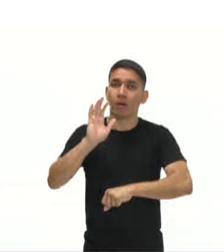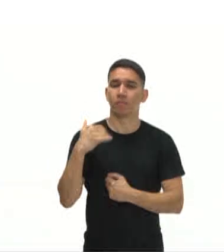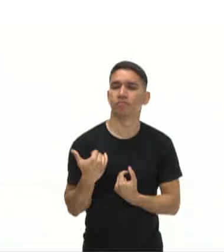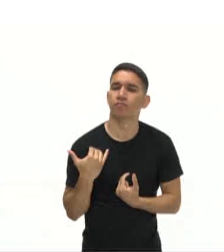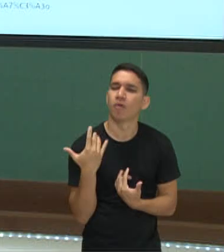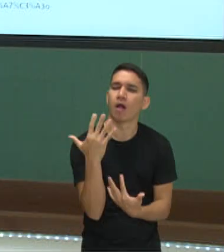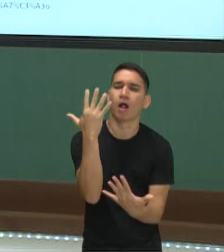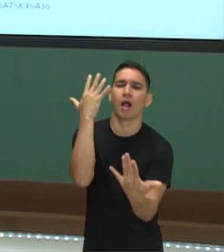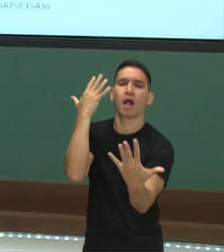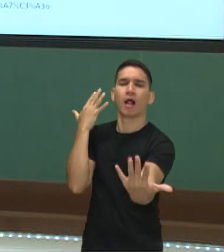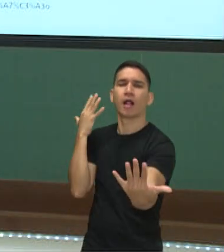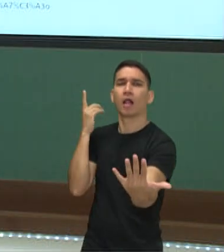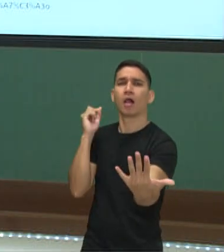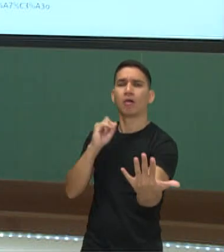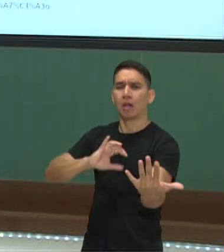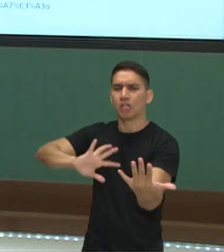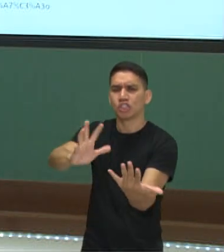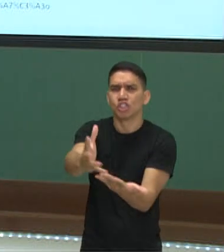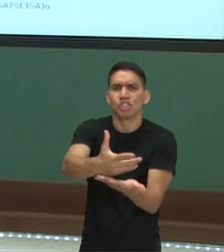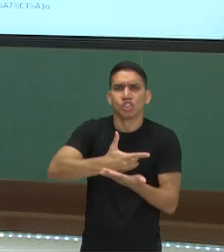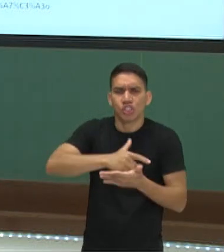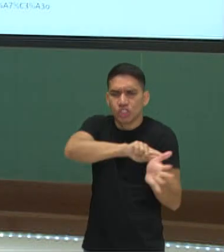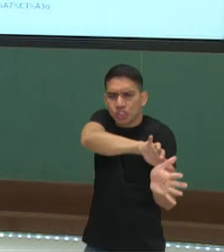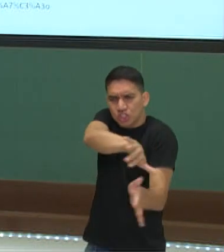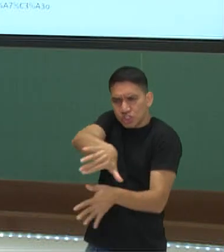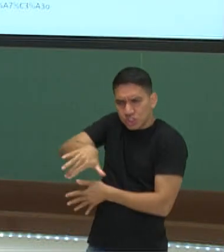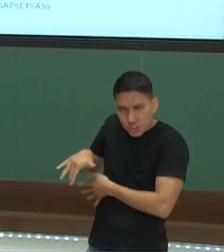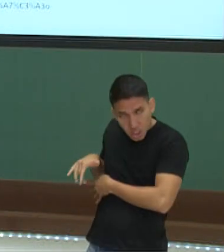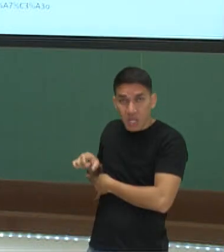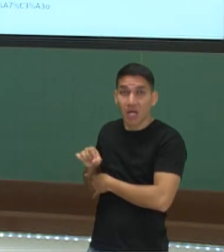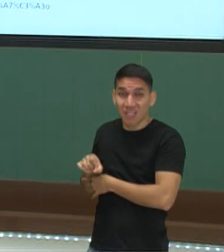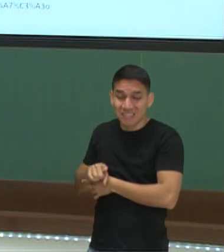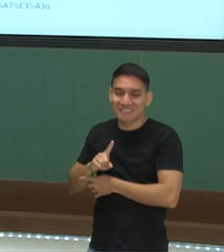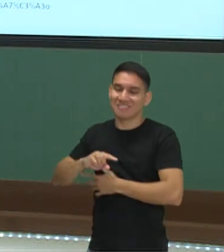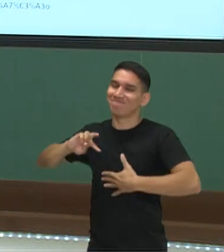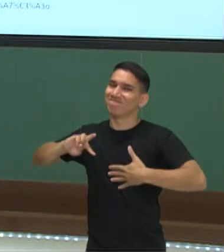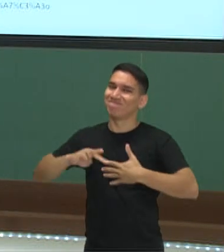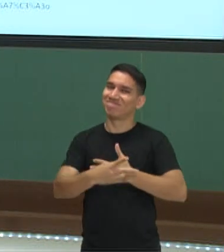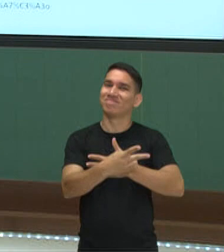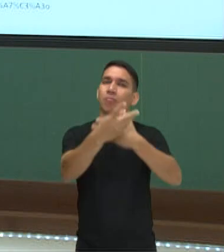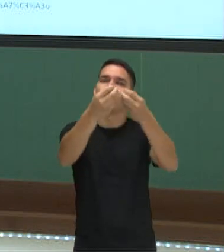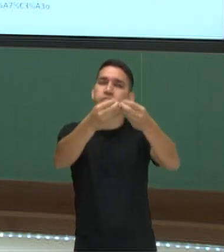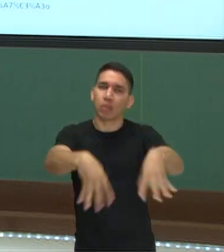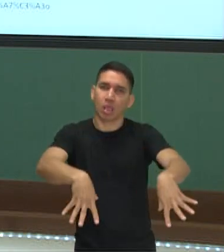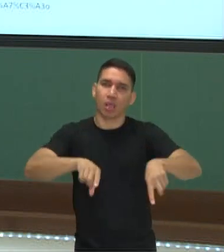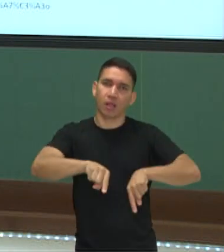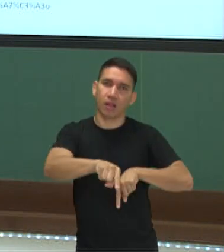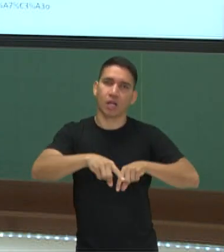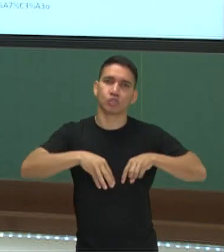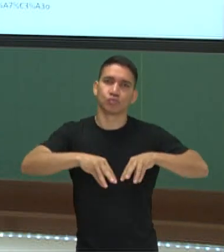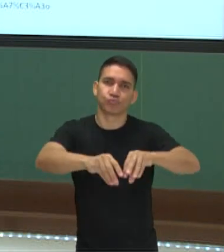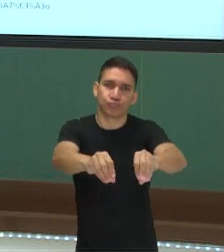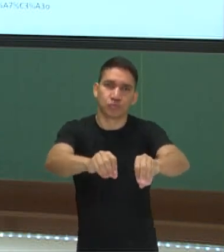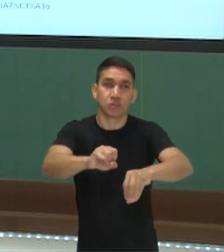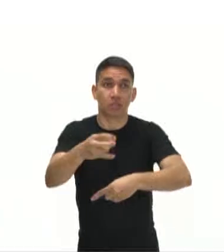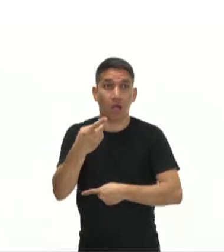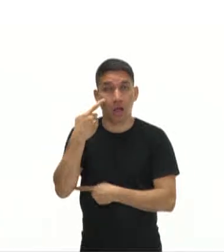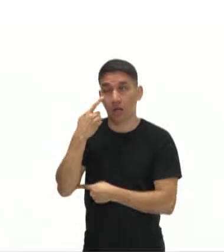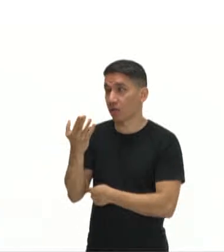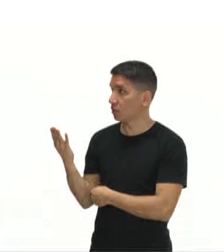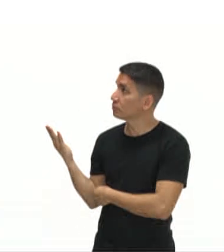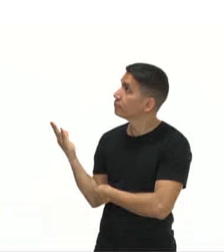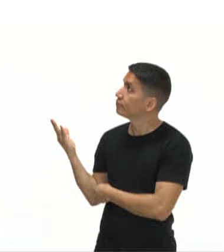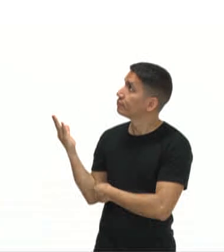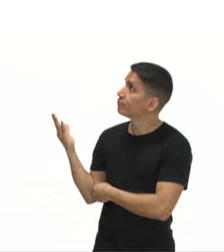vegetação é uma característica marcante da degradação desse solo. Então, se nós olharmos essa